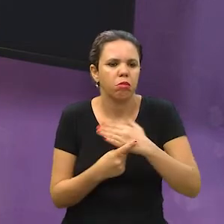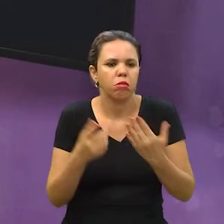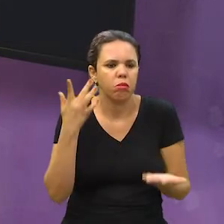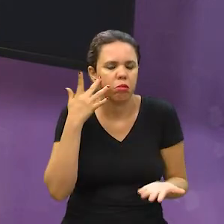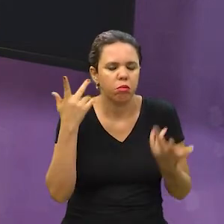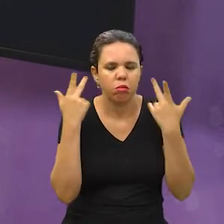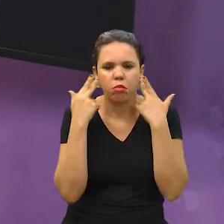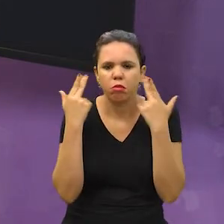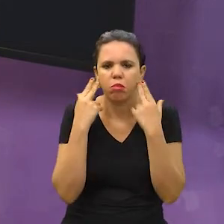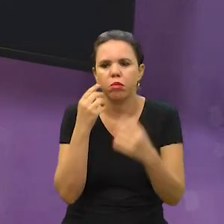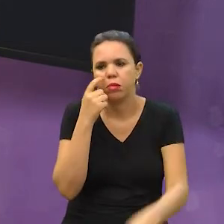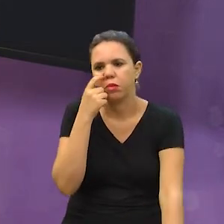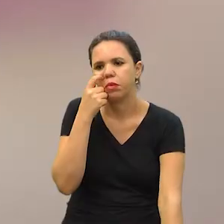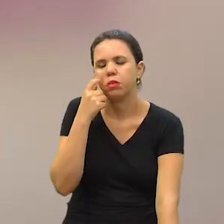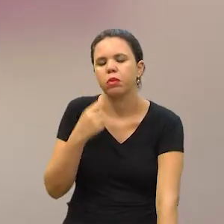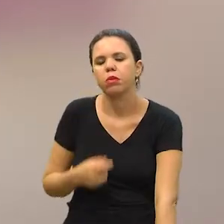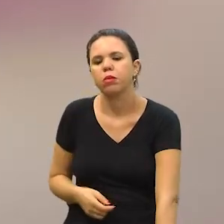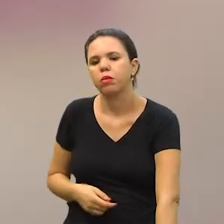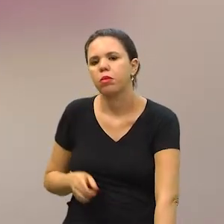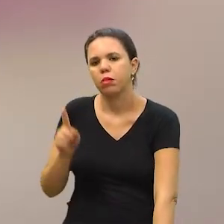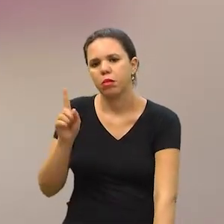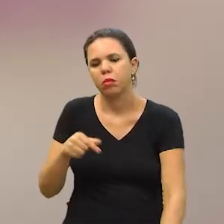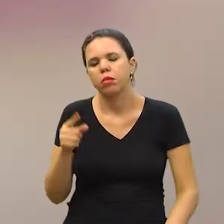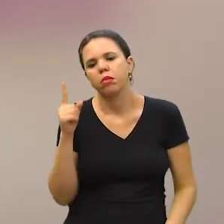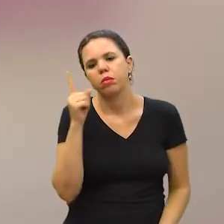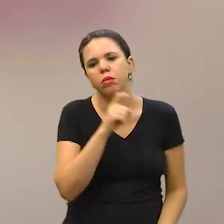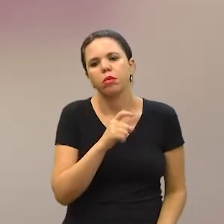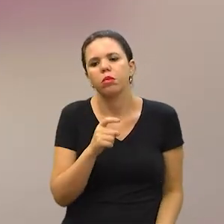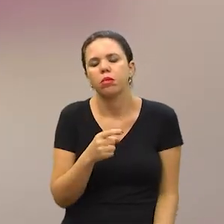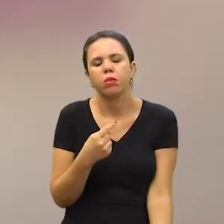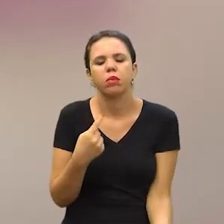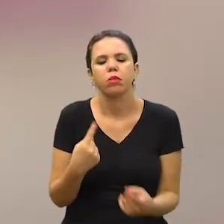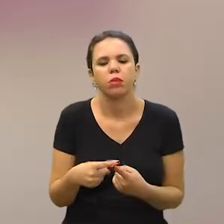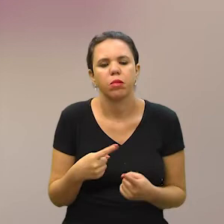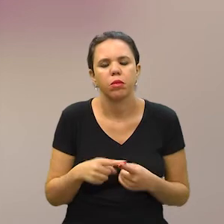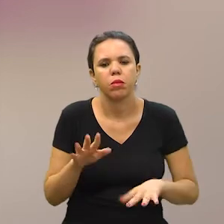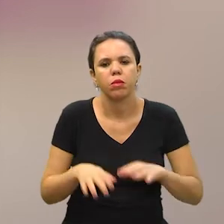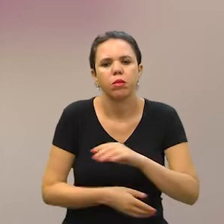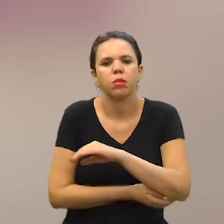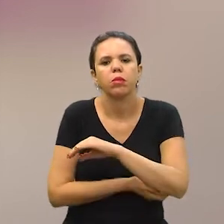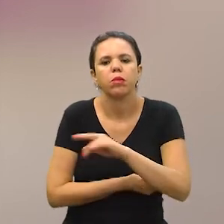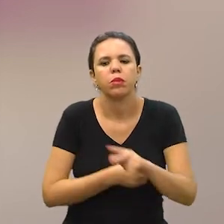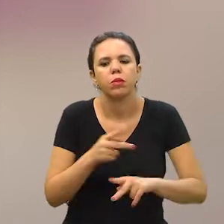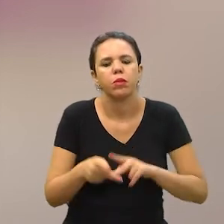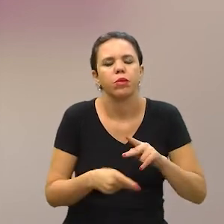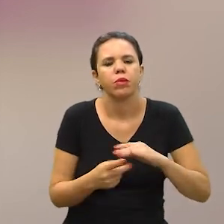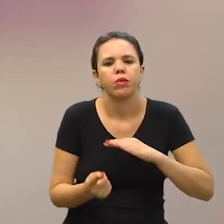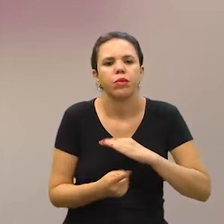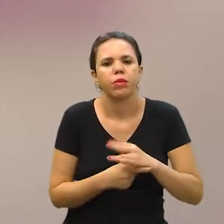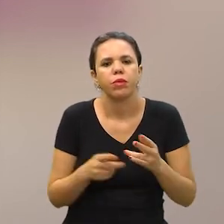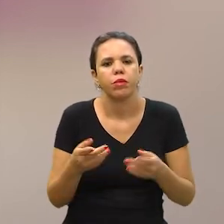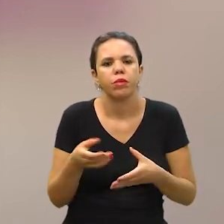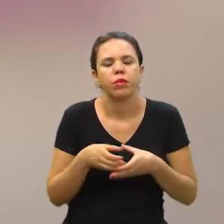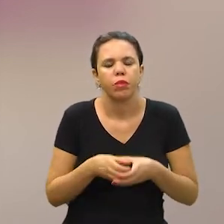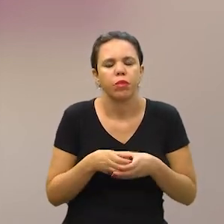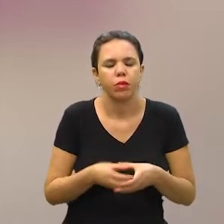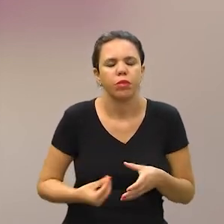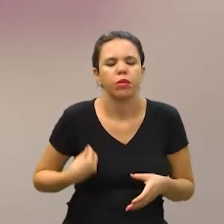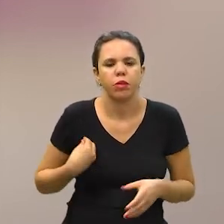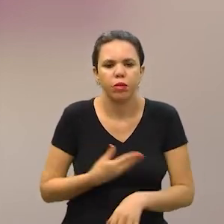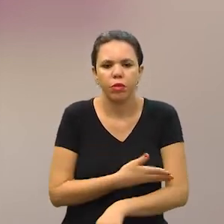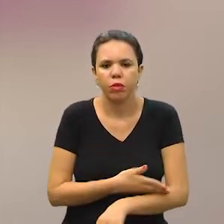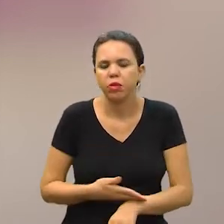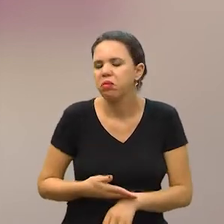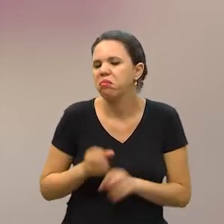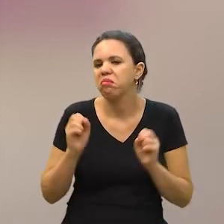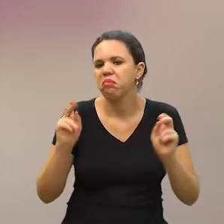que ele está normal. Isso é uma dificuldade, né? Porque muitas vezes o paciente ele já convive com isso há muito tempo,